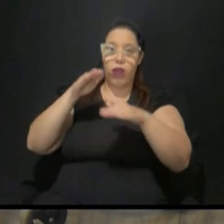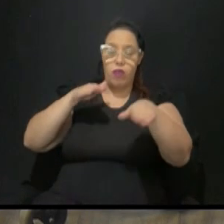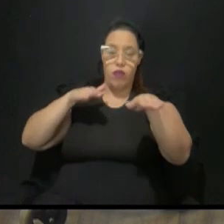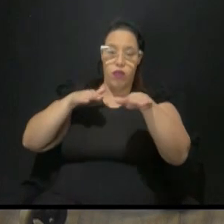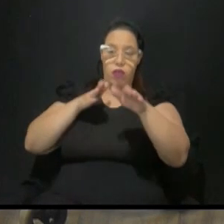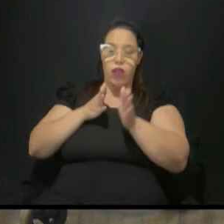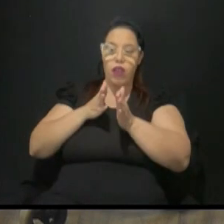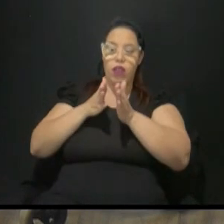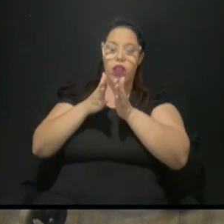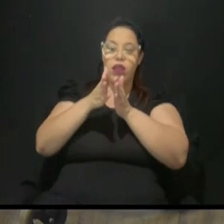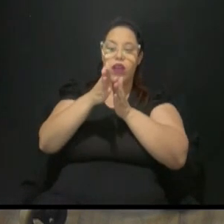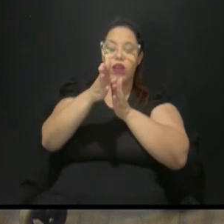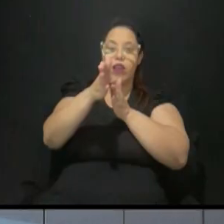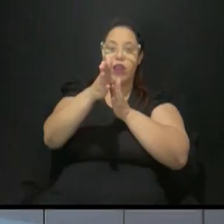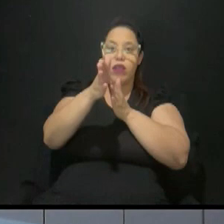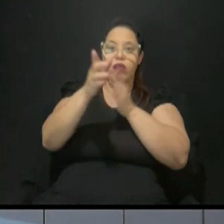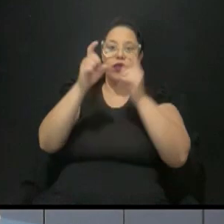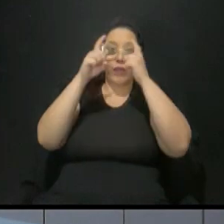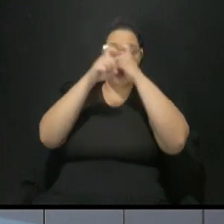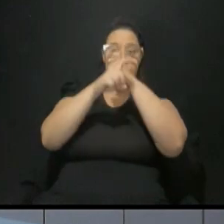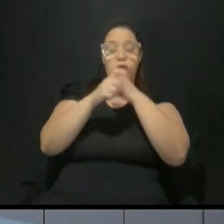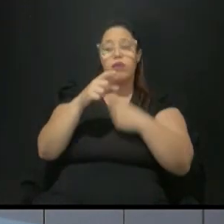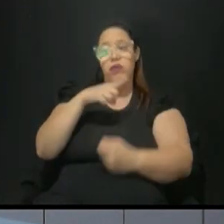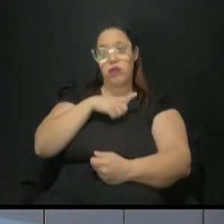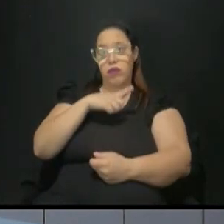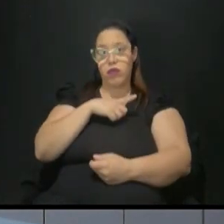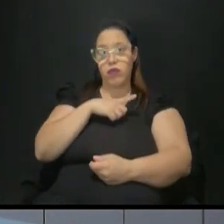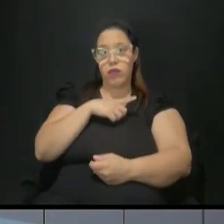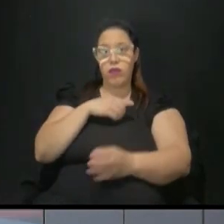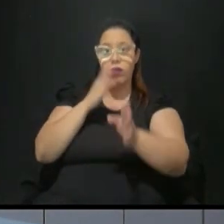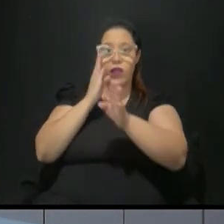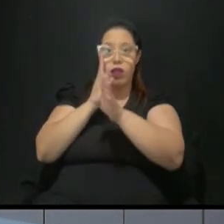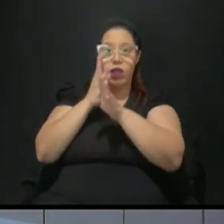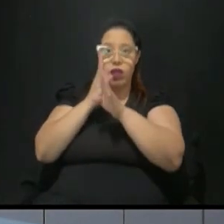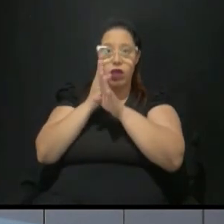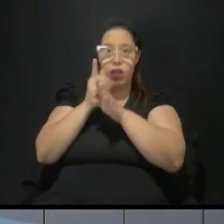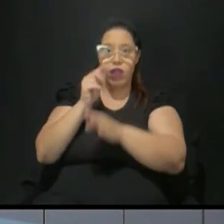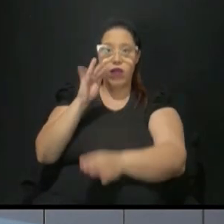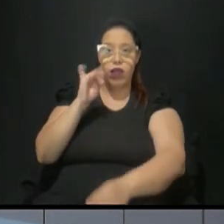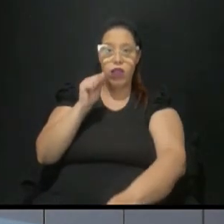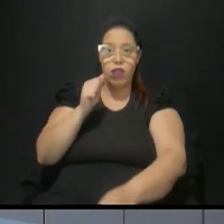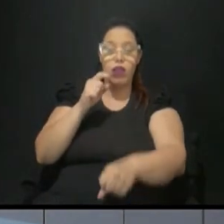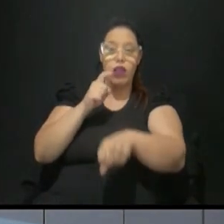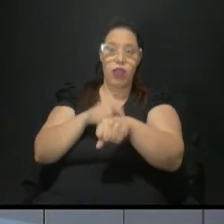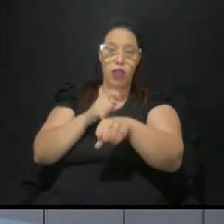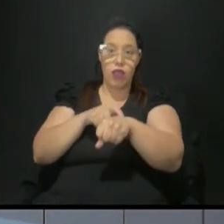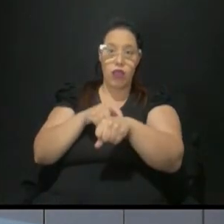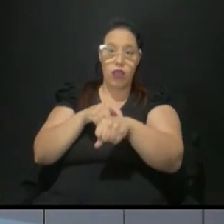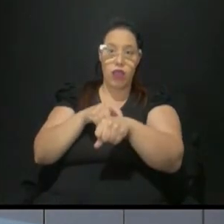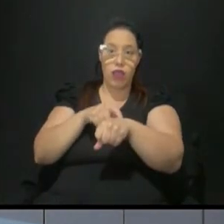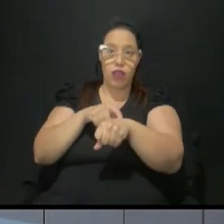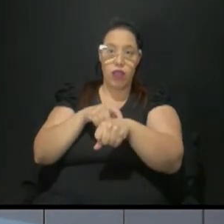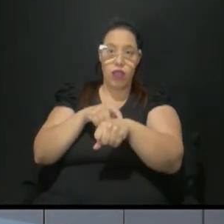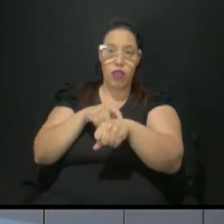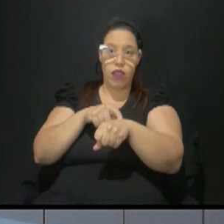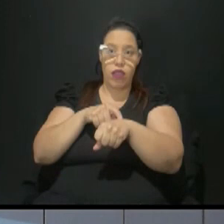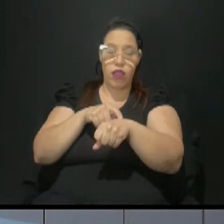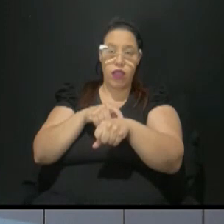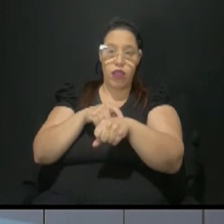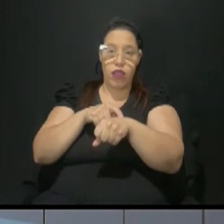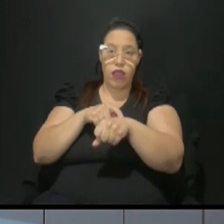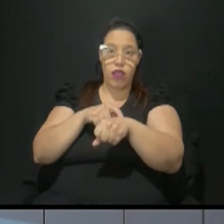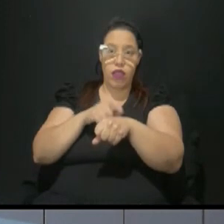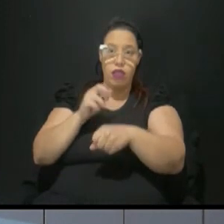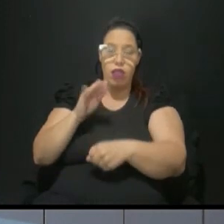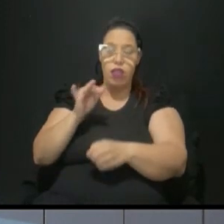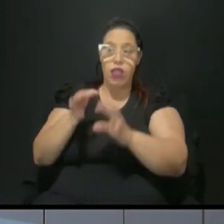pela dificuldade que ele tem de encontrar guias que corram o tempo que ele corre. Ele tem tempos muito similares de atletas olímpicos,